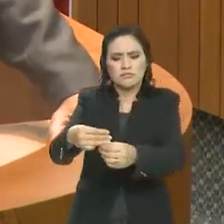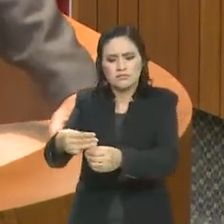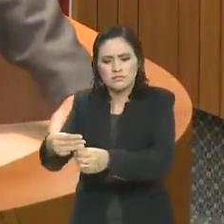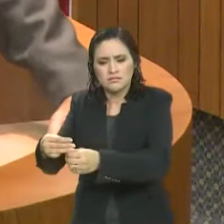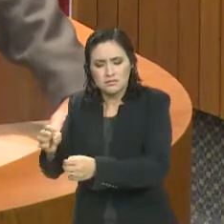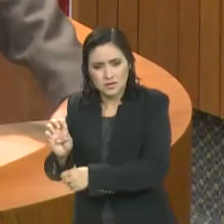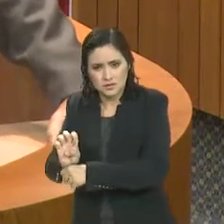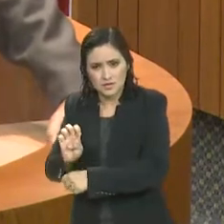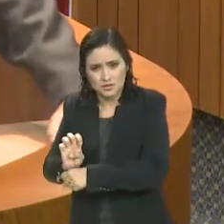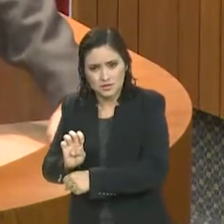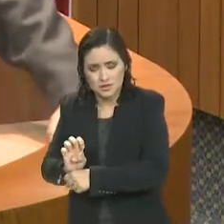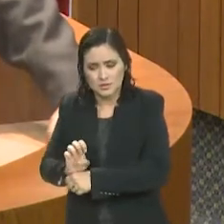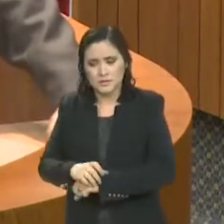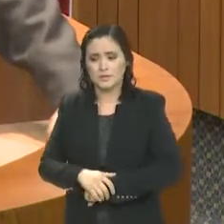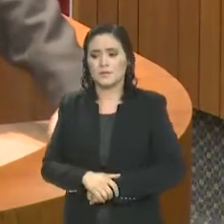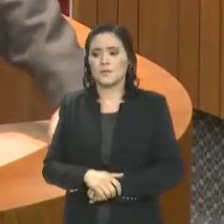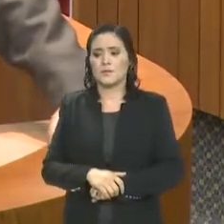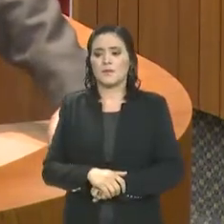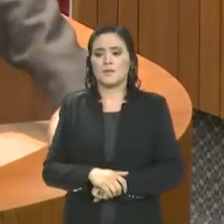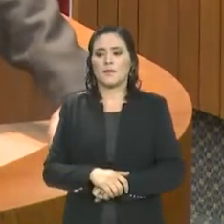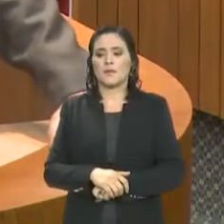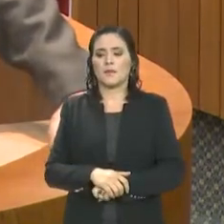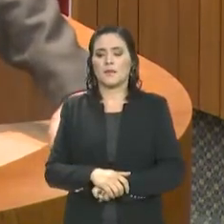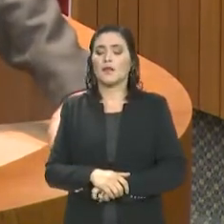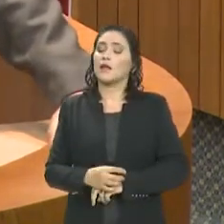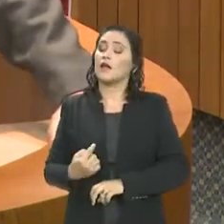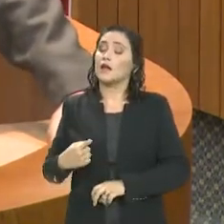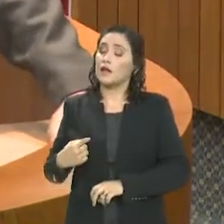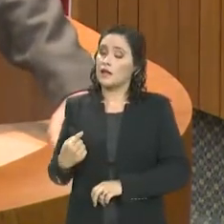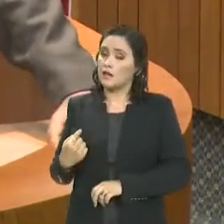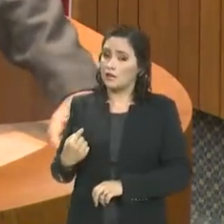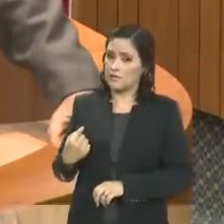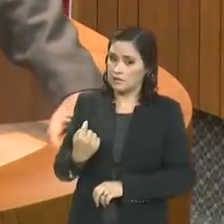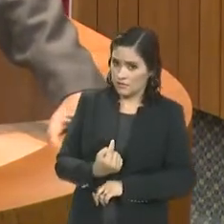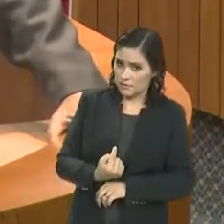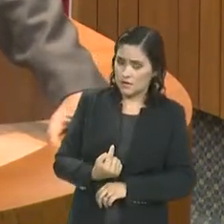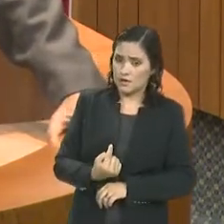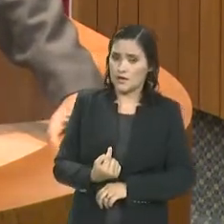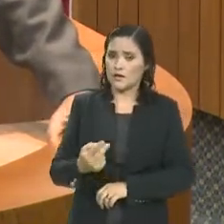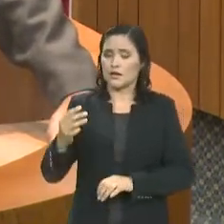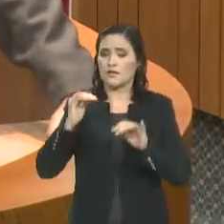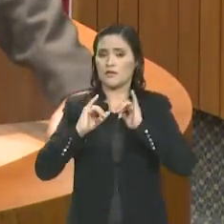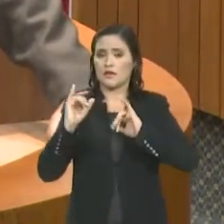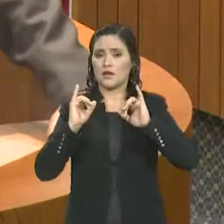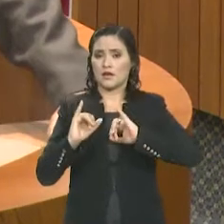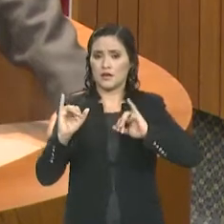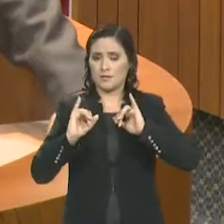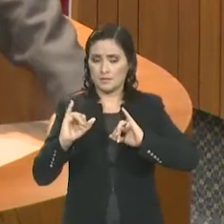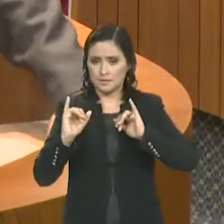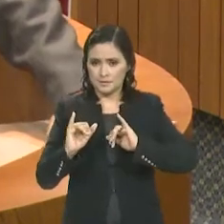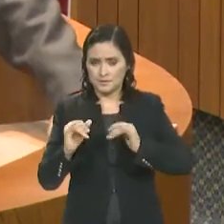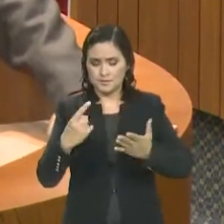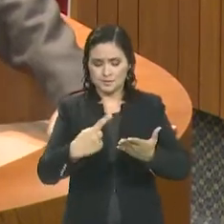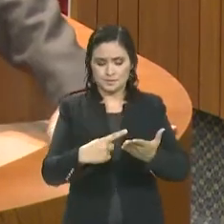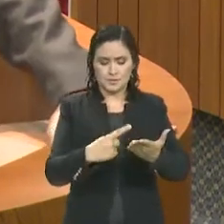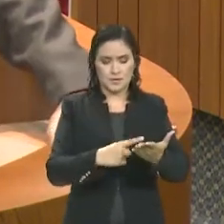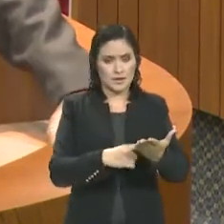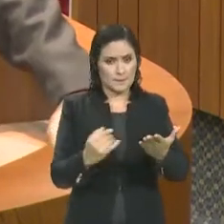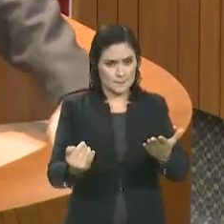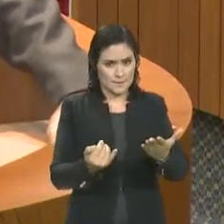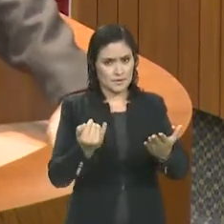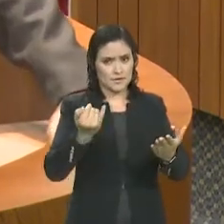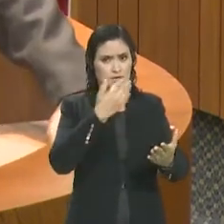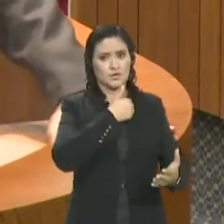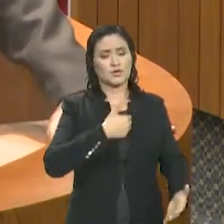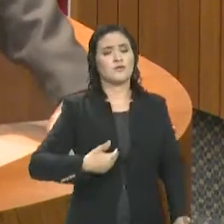oportunidade destacar uma agenda muito importante que o governador Carlos Brandão,